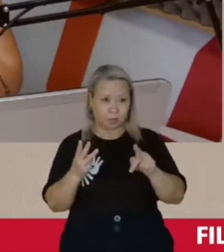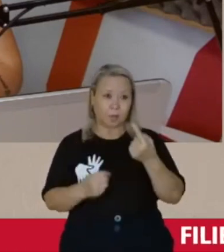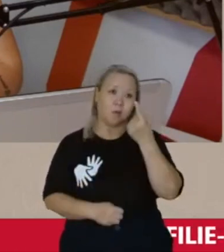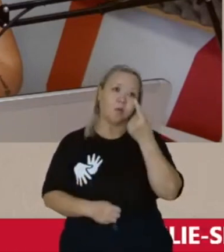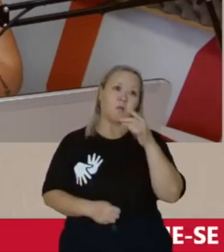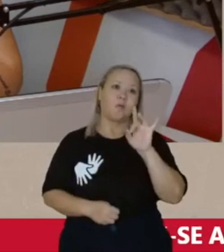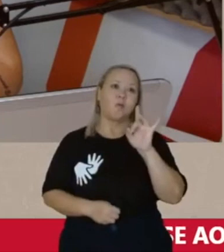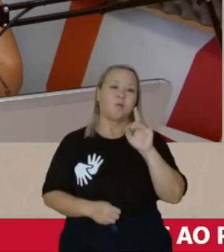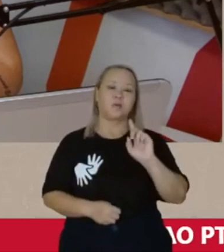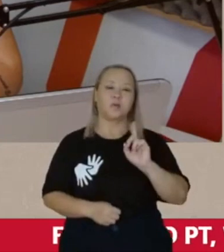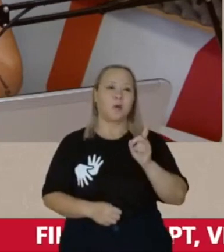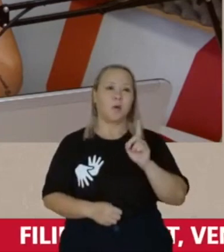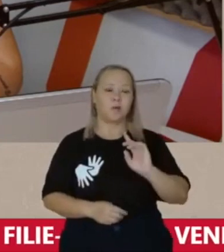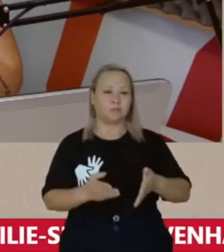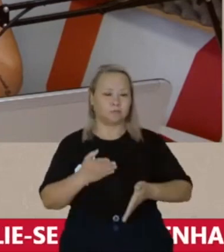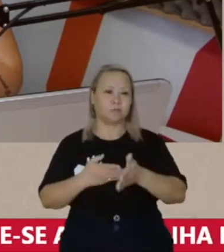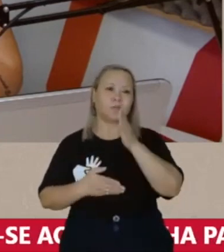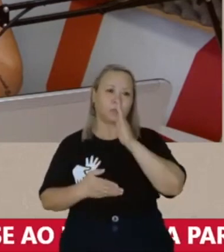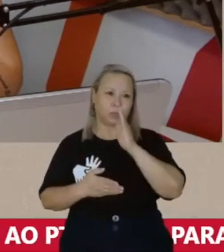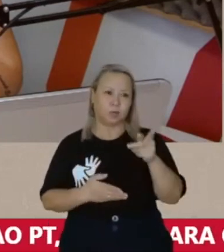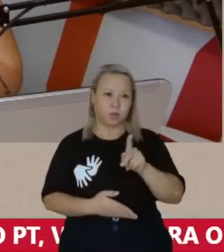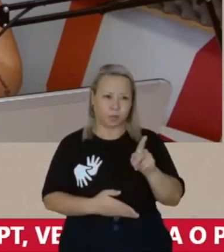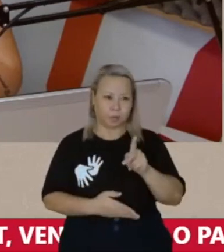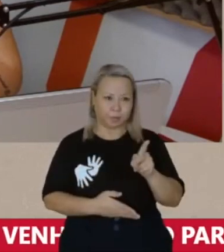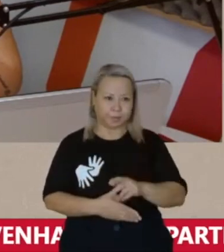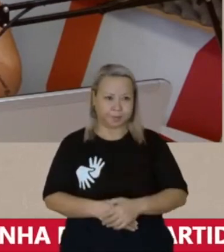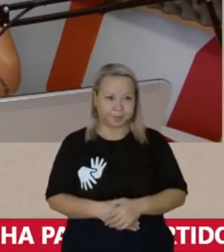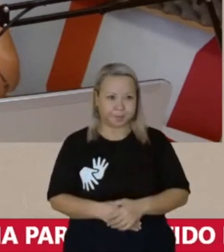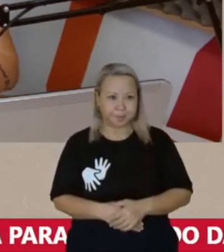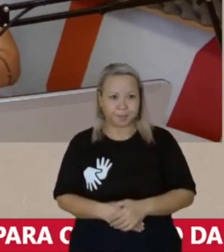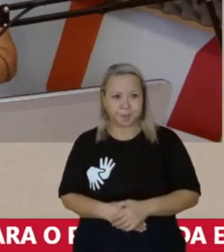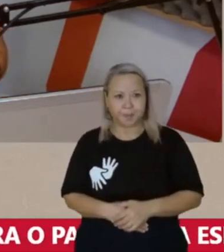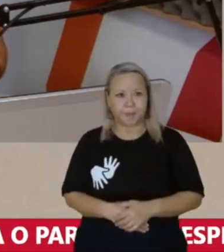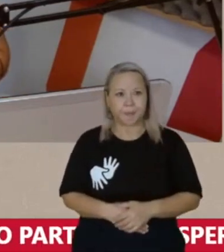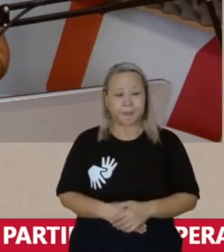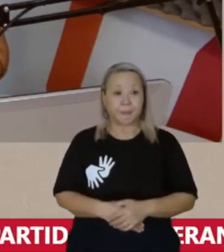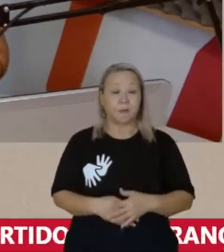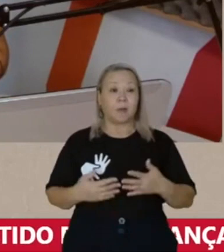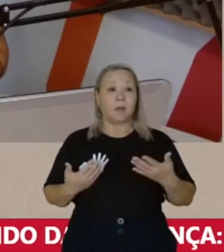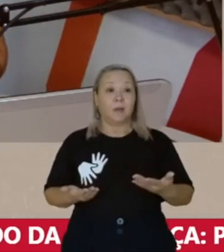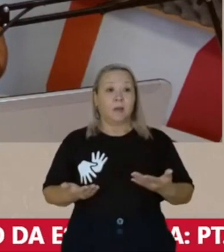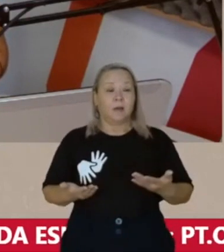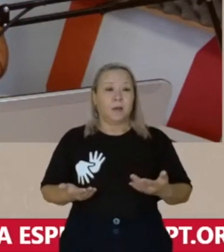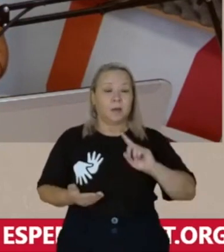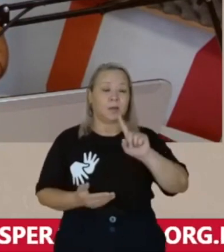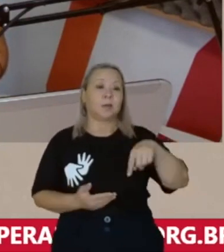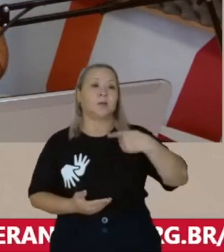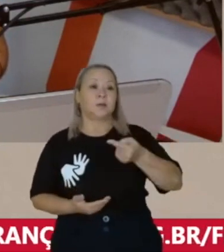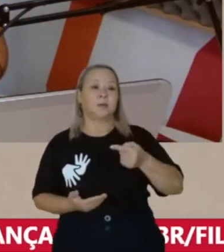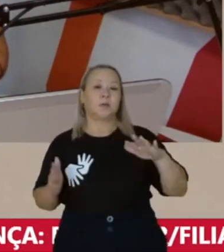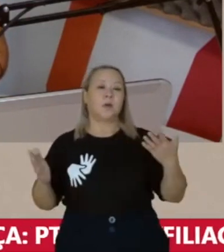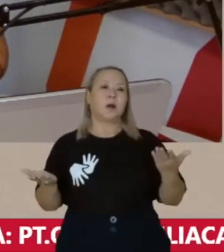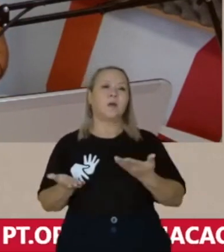a carreira, a profissão de professora. Tá certo. E aí, logo depois,